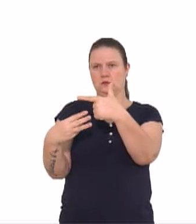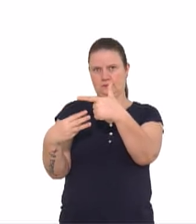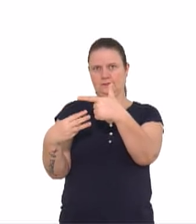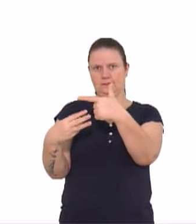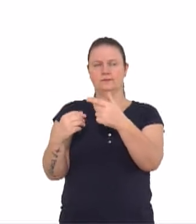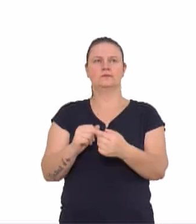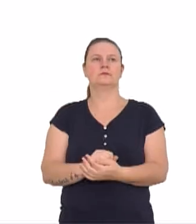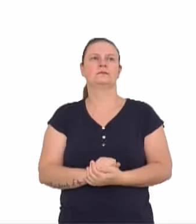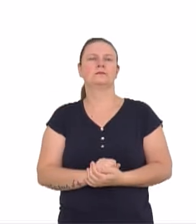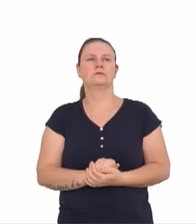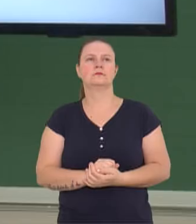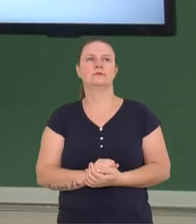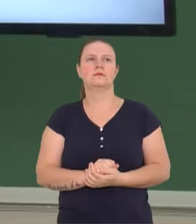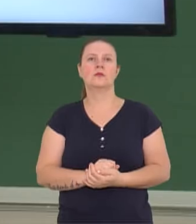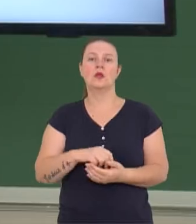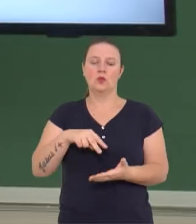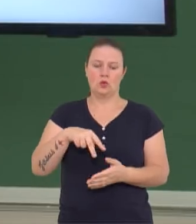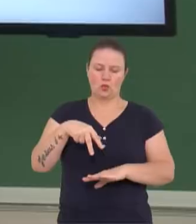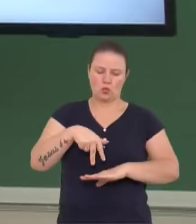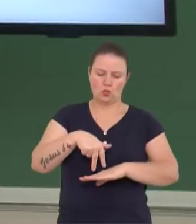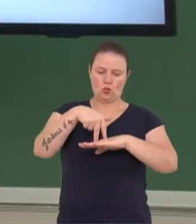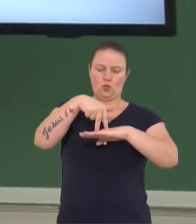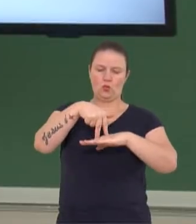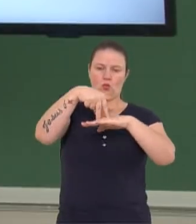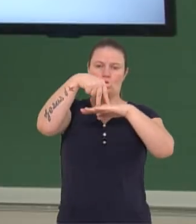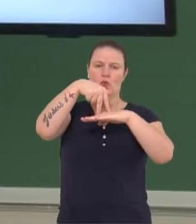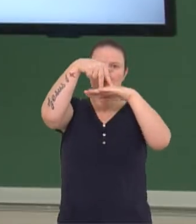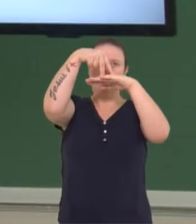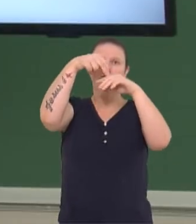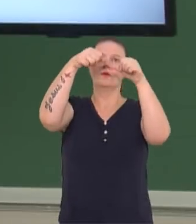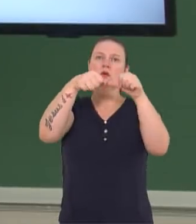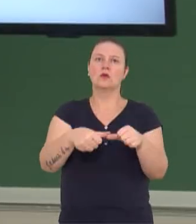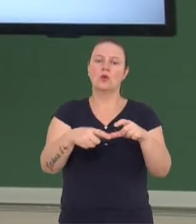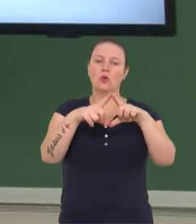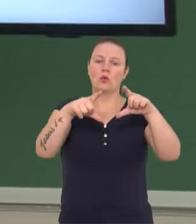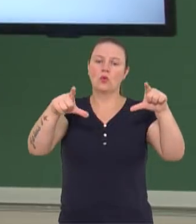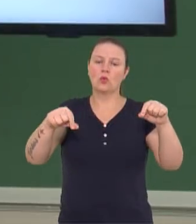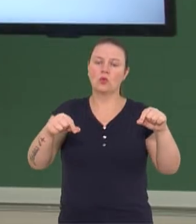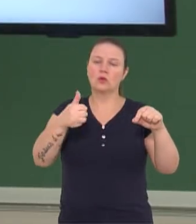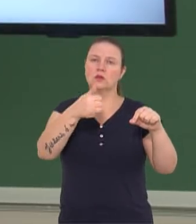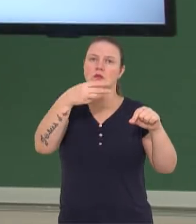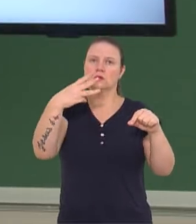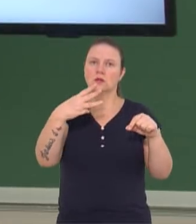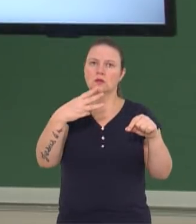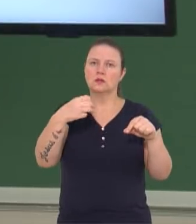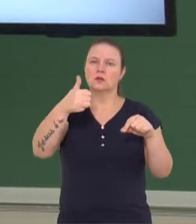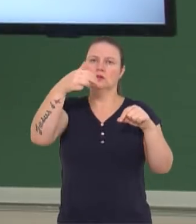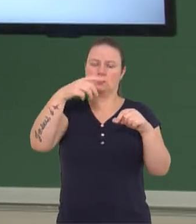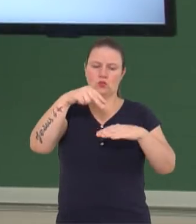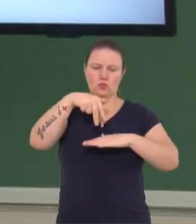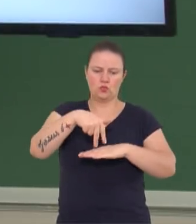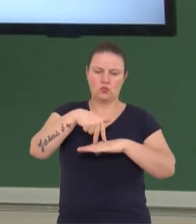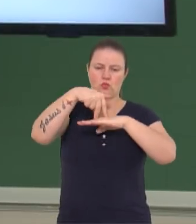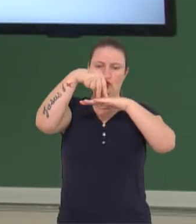para cada andar ficaram 13 cartas. Considerei o primeiro.